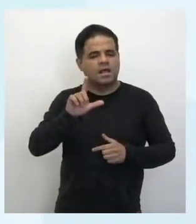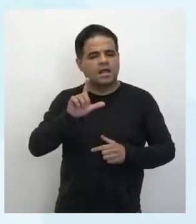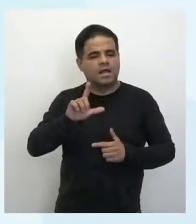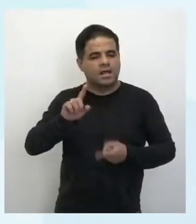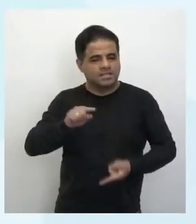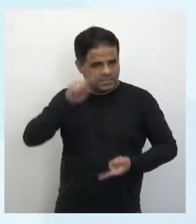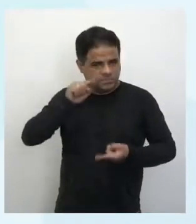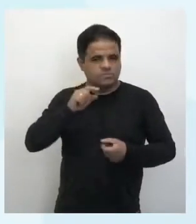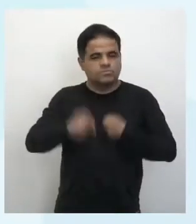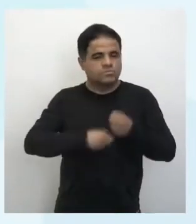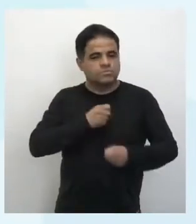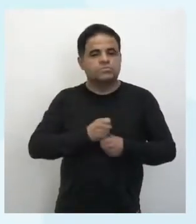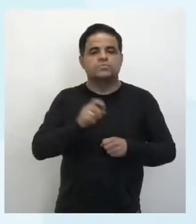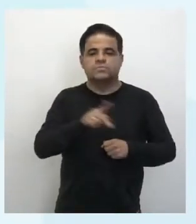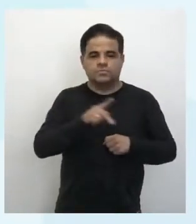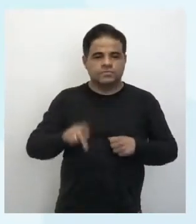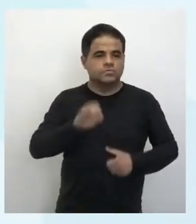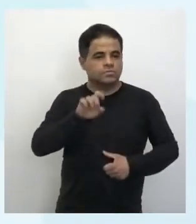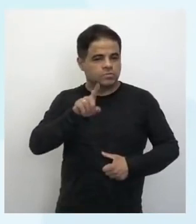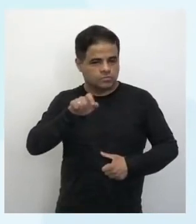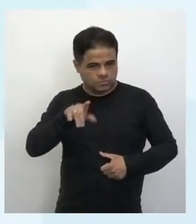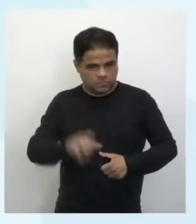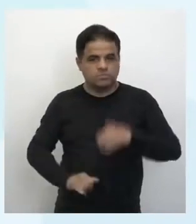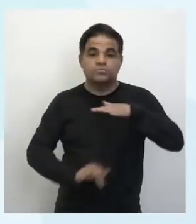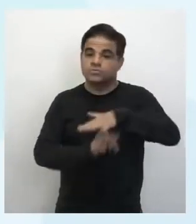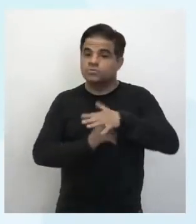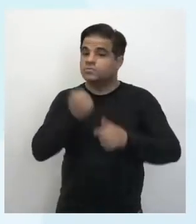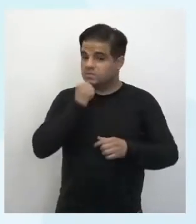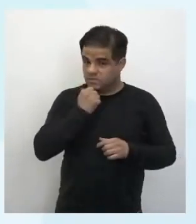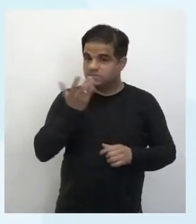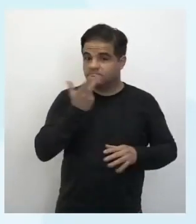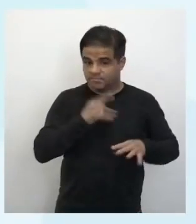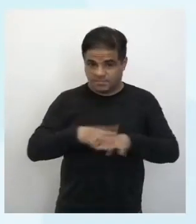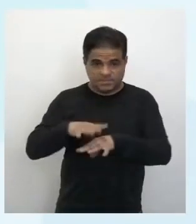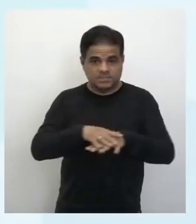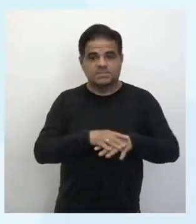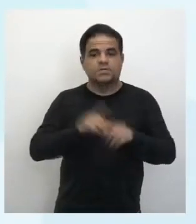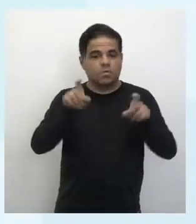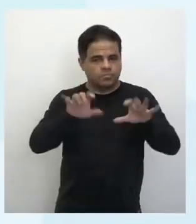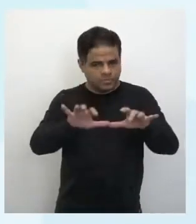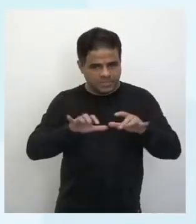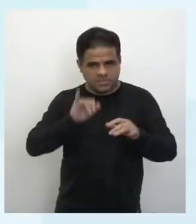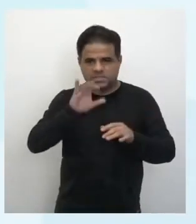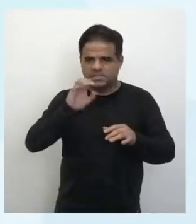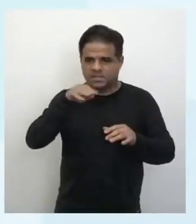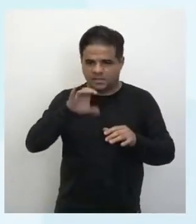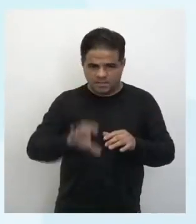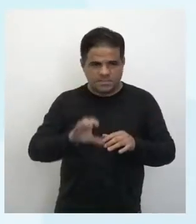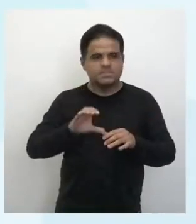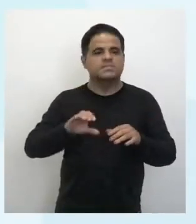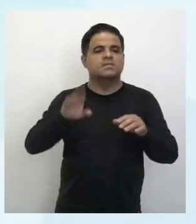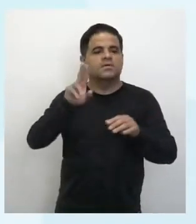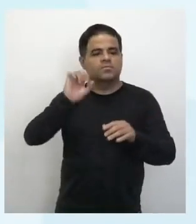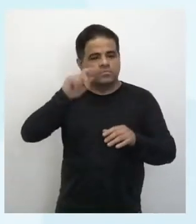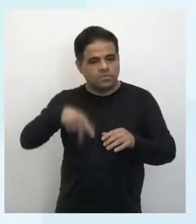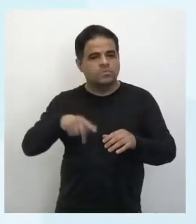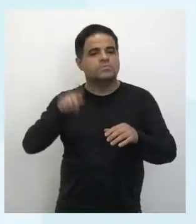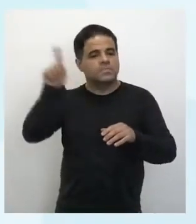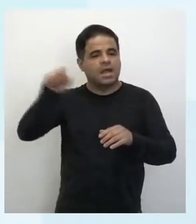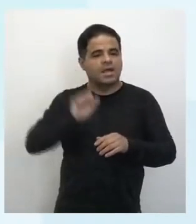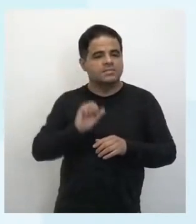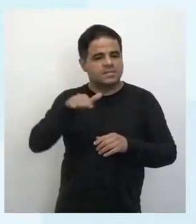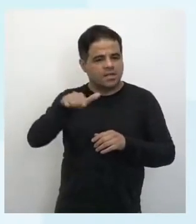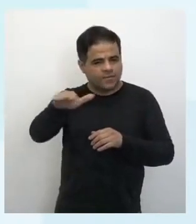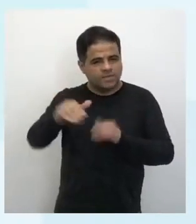de Ciências Matemáticas e de Computação, ICMC, da USP em São Carlos, desenvolveu e instalou em sua casa